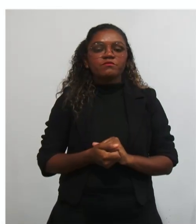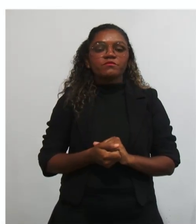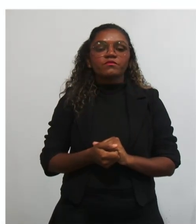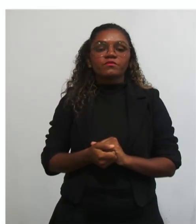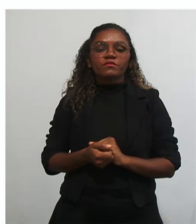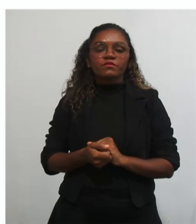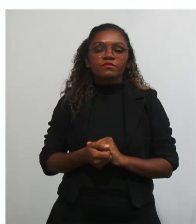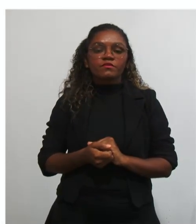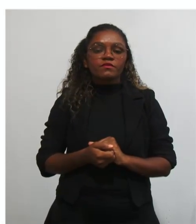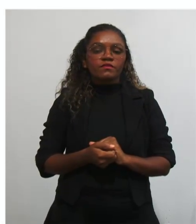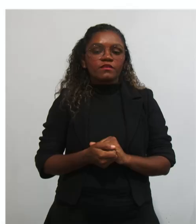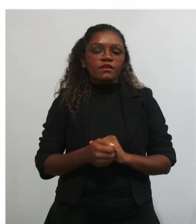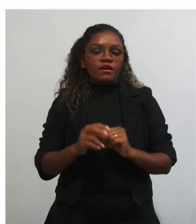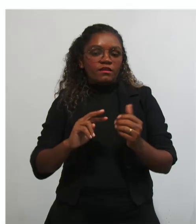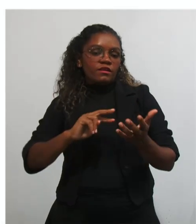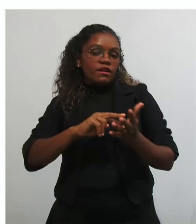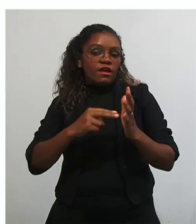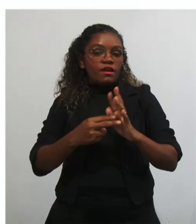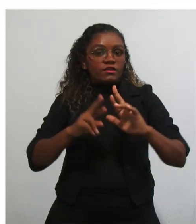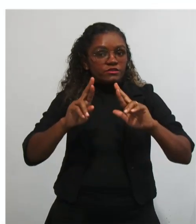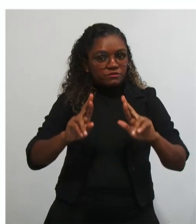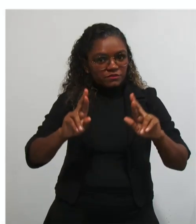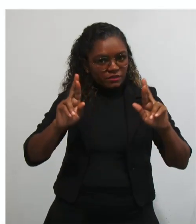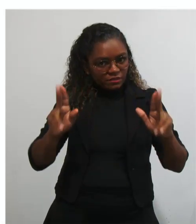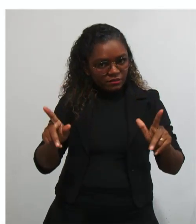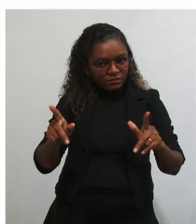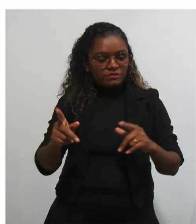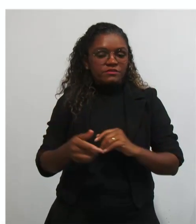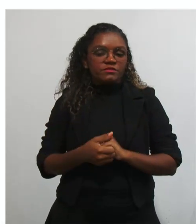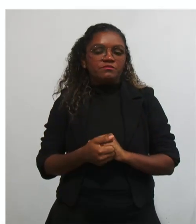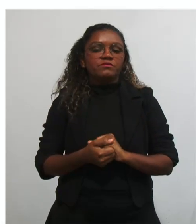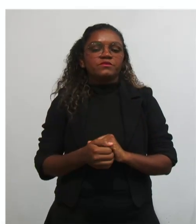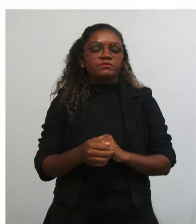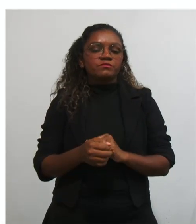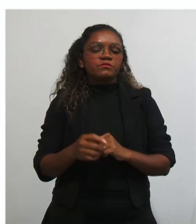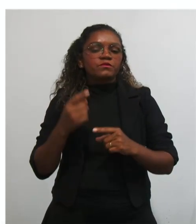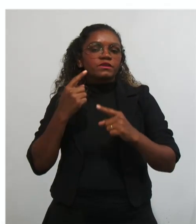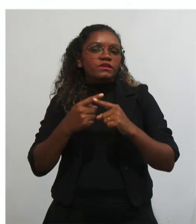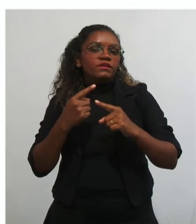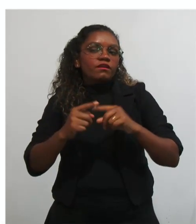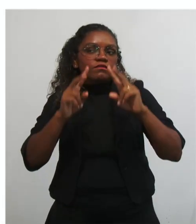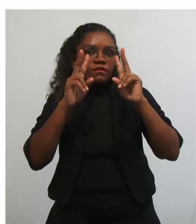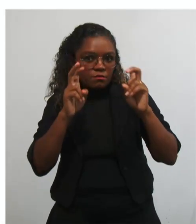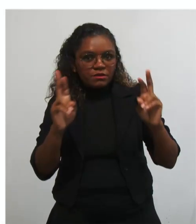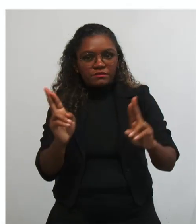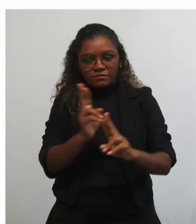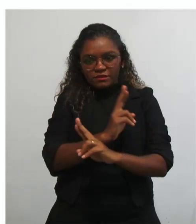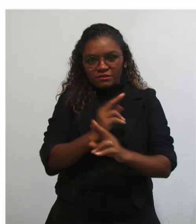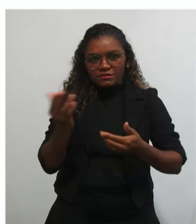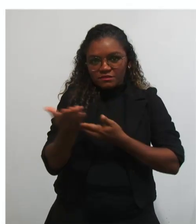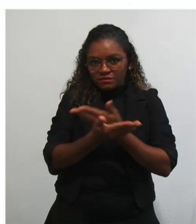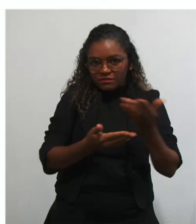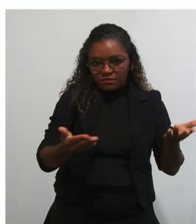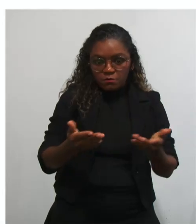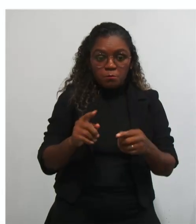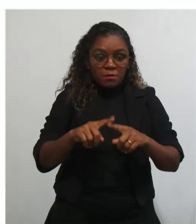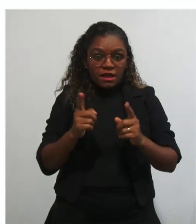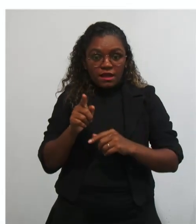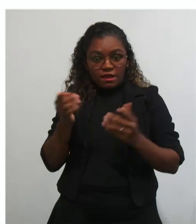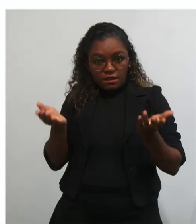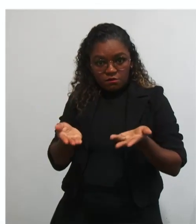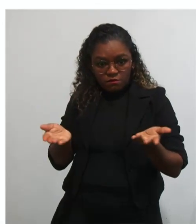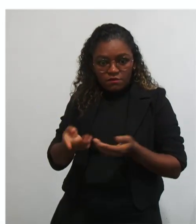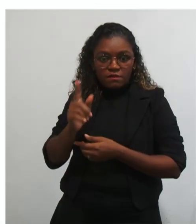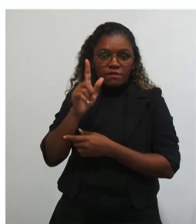ela vai um pouco mais além do que aquela que nós vimos anteriormente, que trata da interação, porque para essa perspectiva,